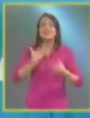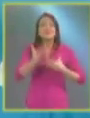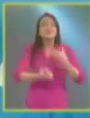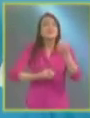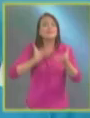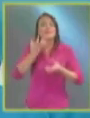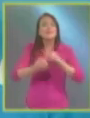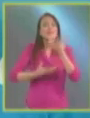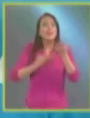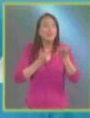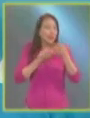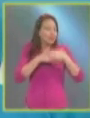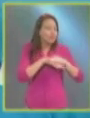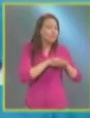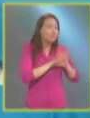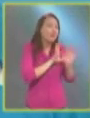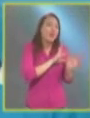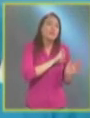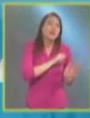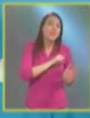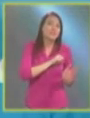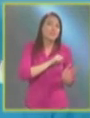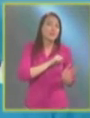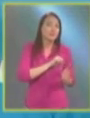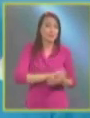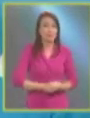Desabafar a paixão,